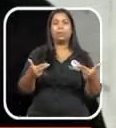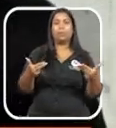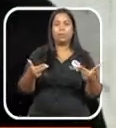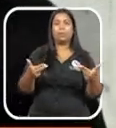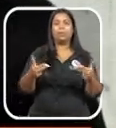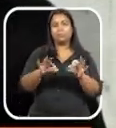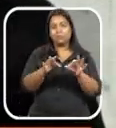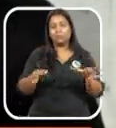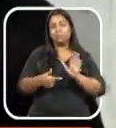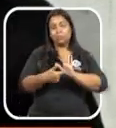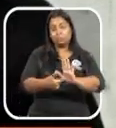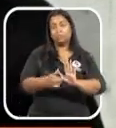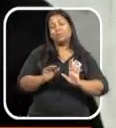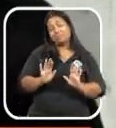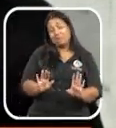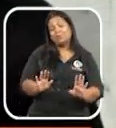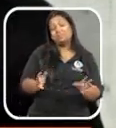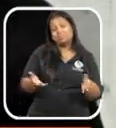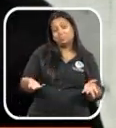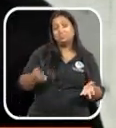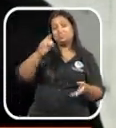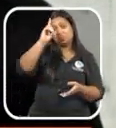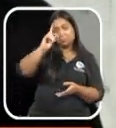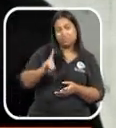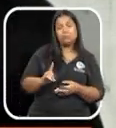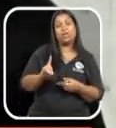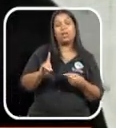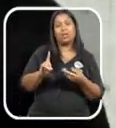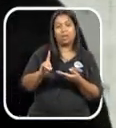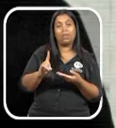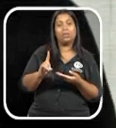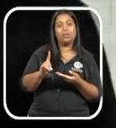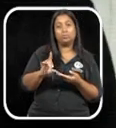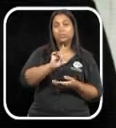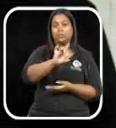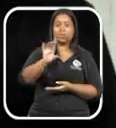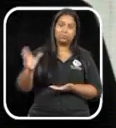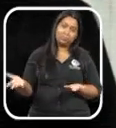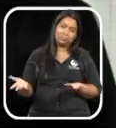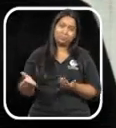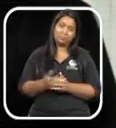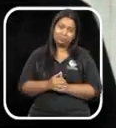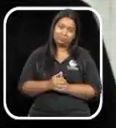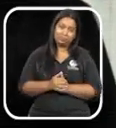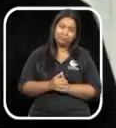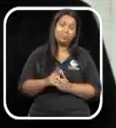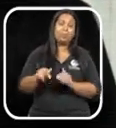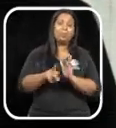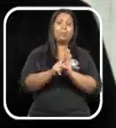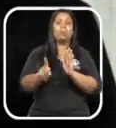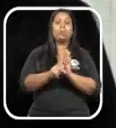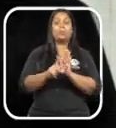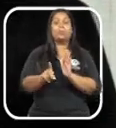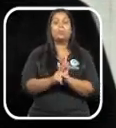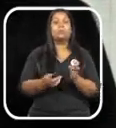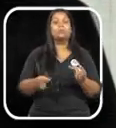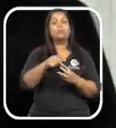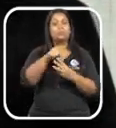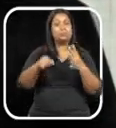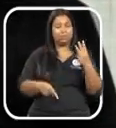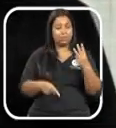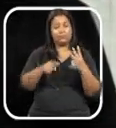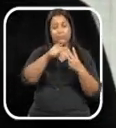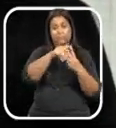do João, jogo. você estava falando dos três pilares do poder legislativo, e às vezes a gente tem uma